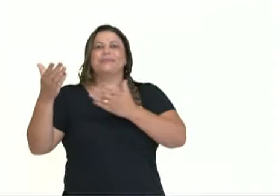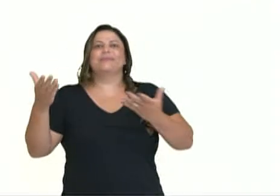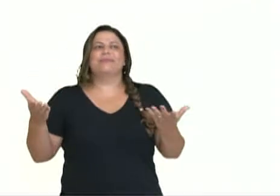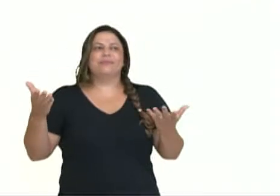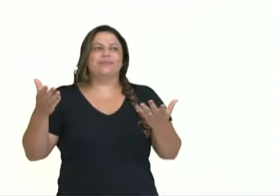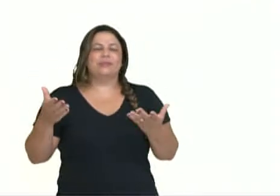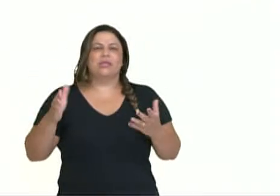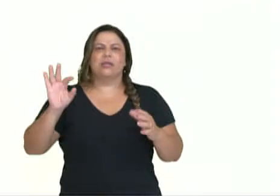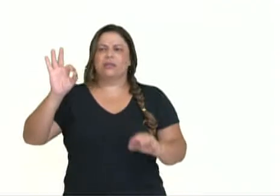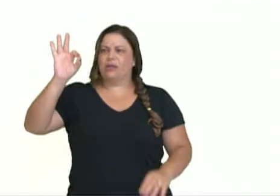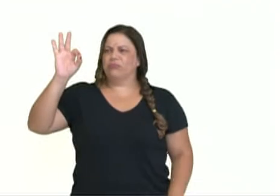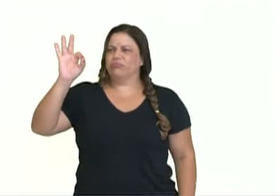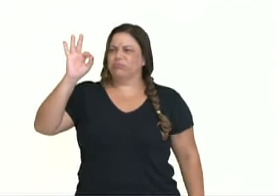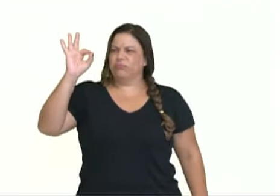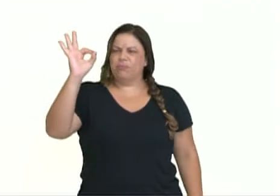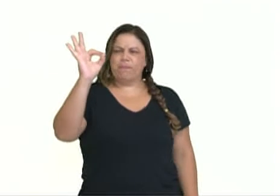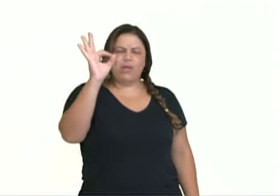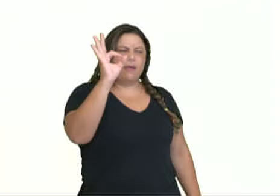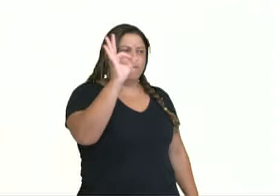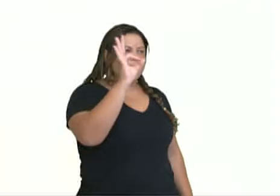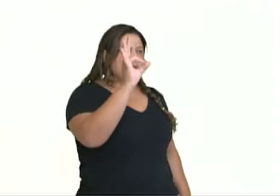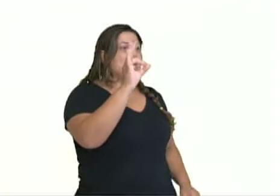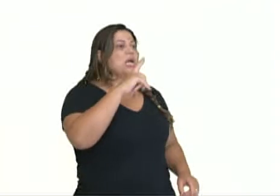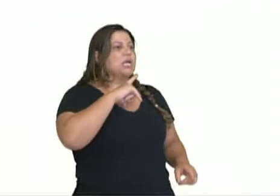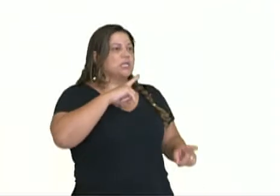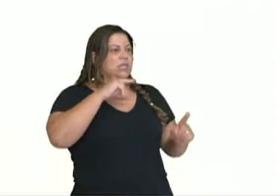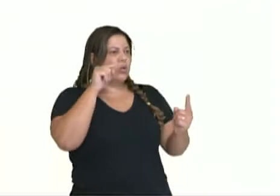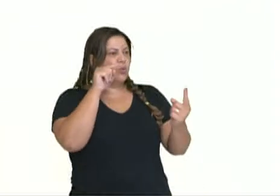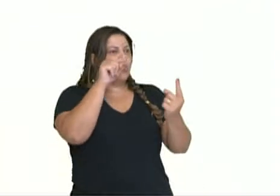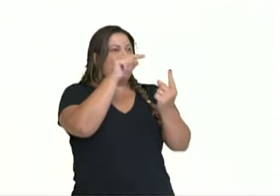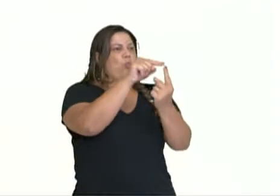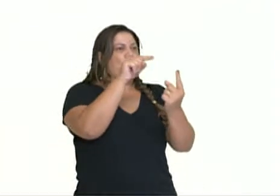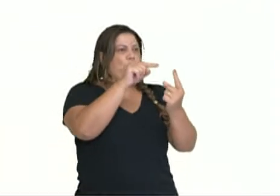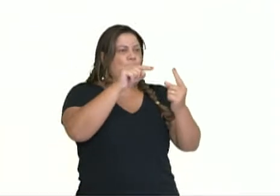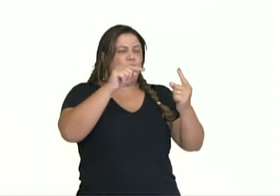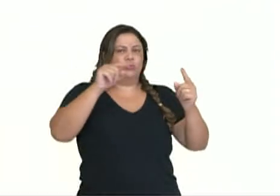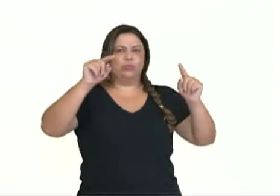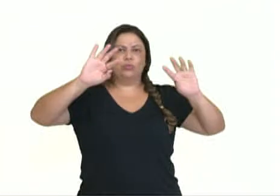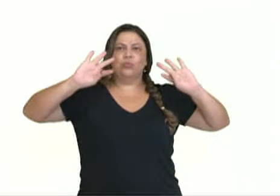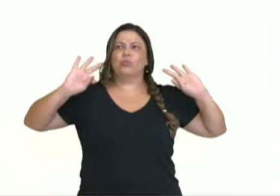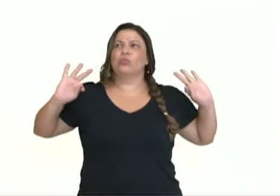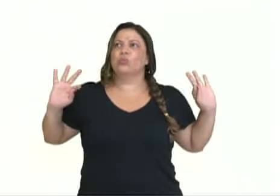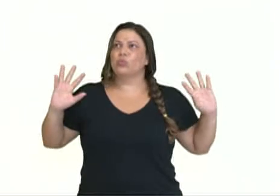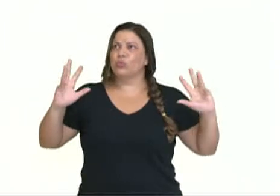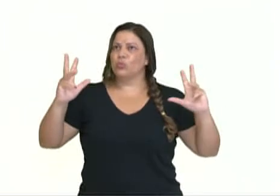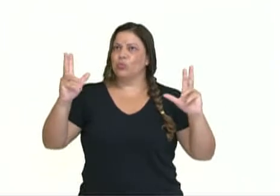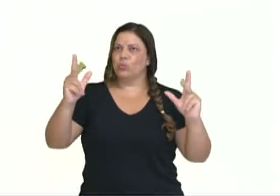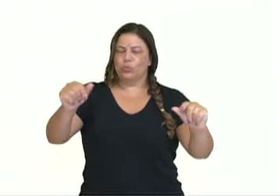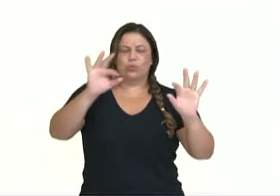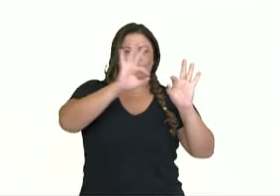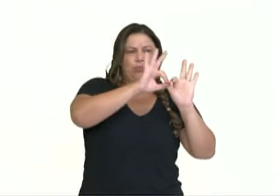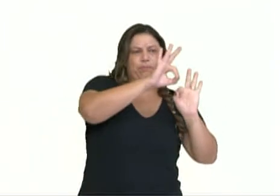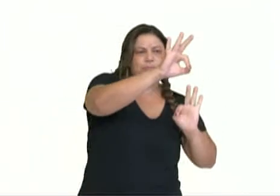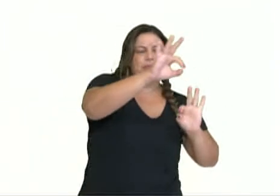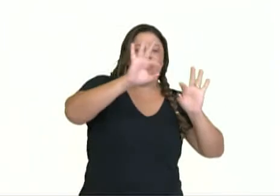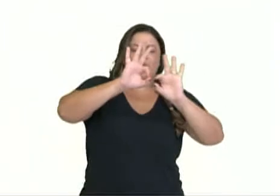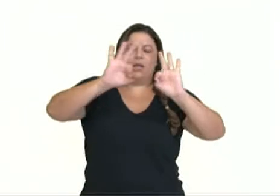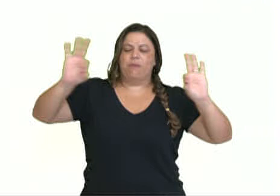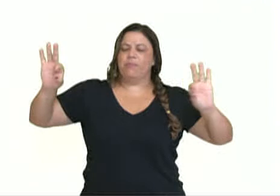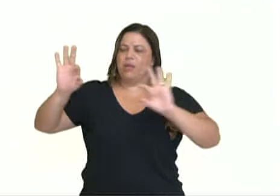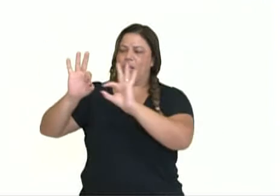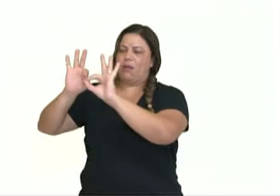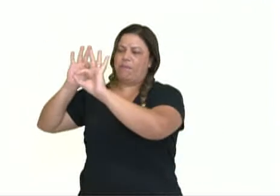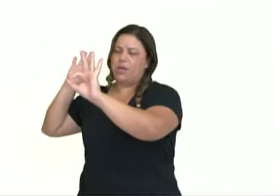caminha o nosso olhar, tem um ponto. E todas as linhas, as construções e tudo que está ao redor